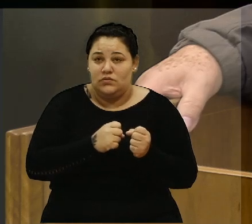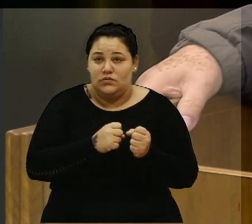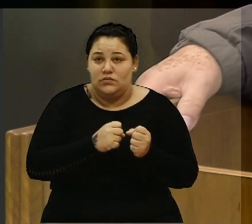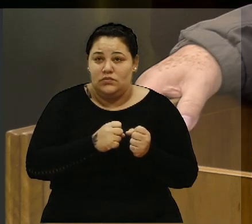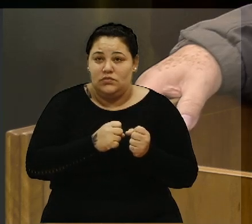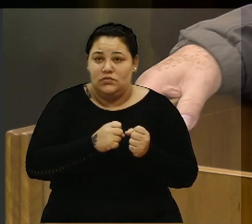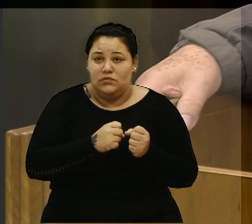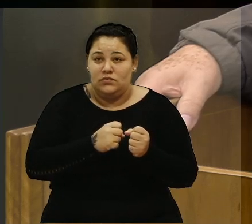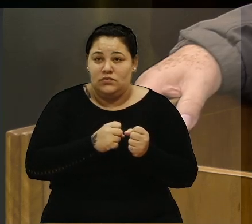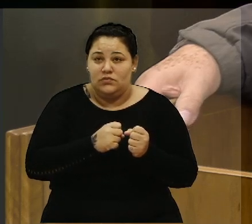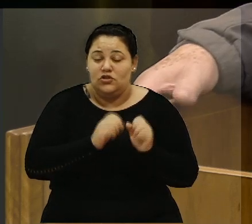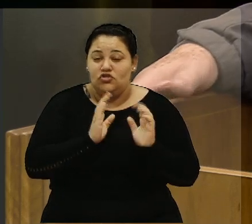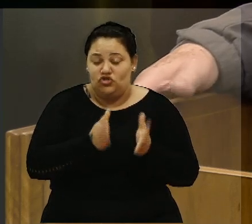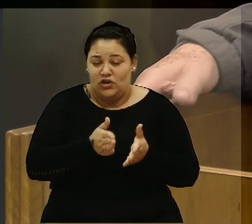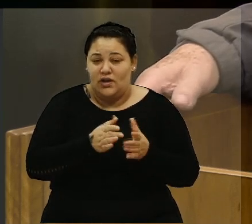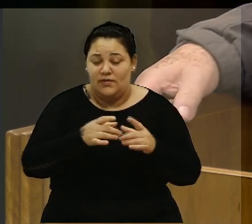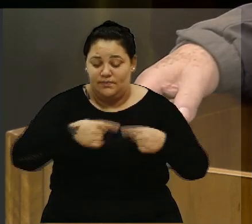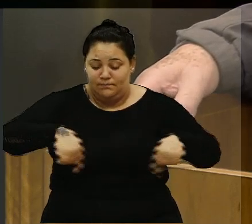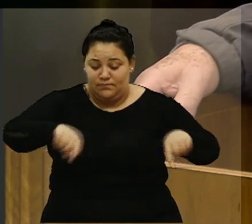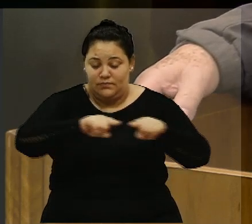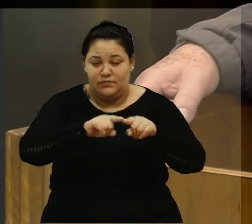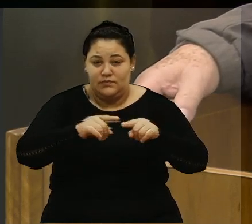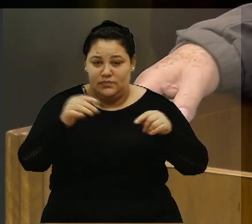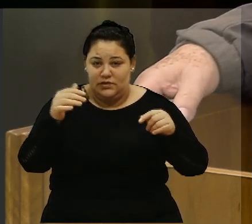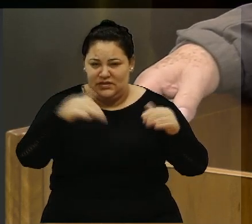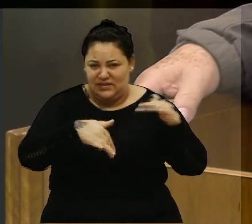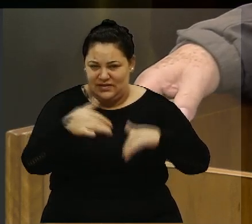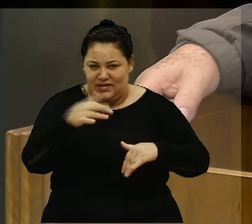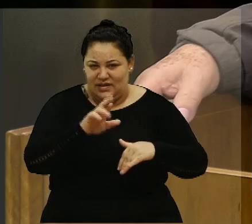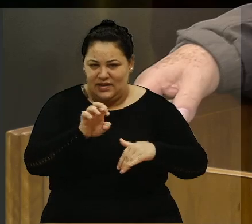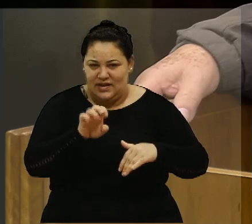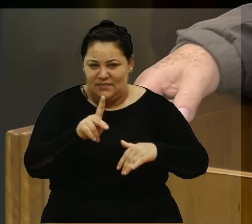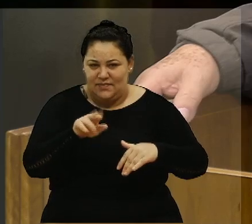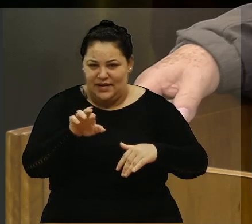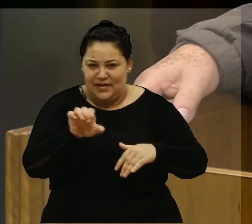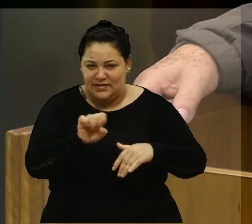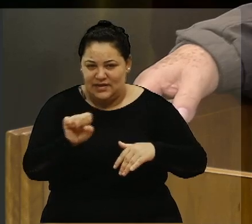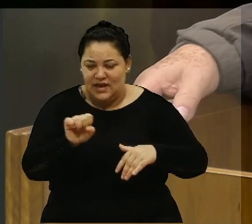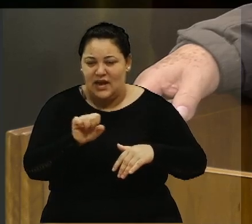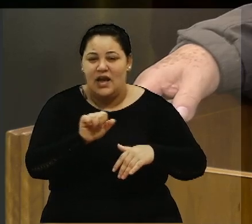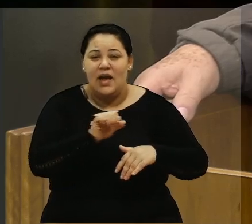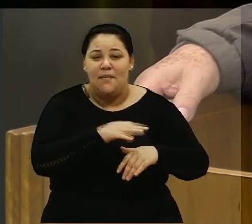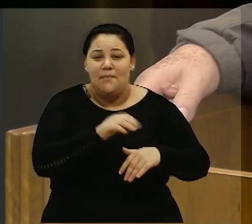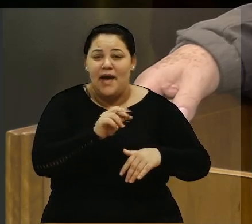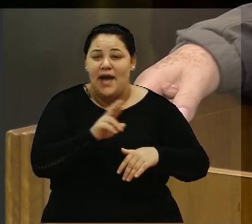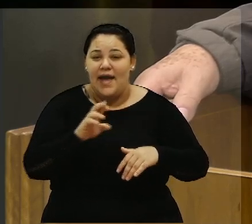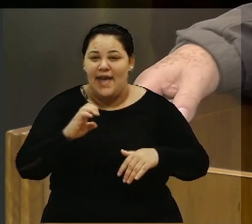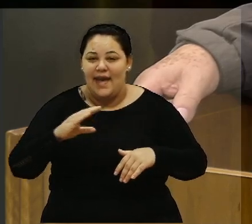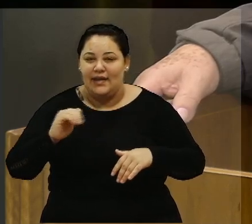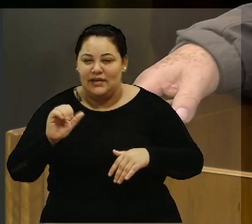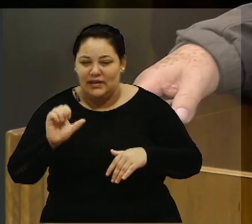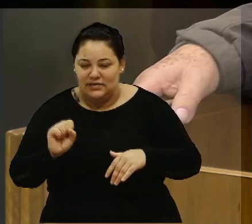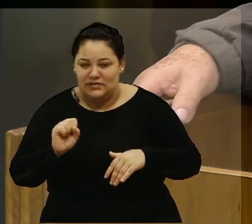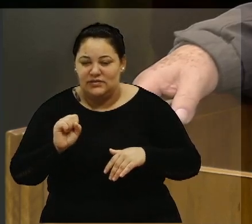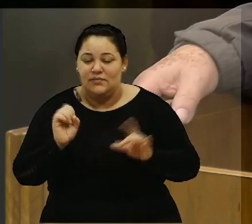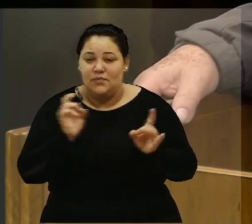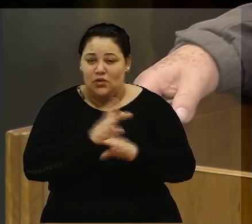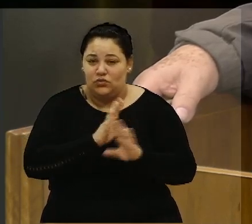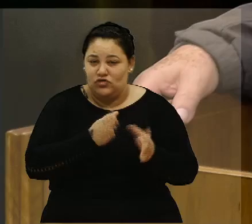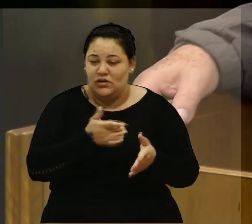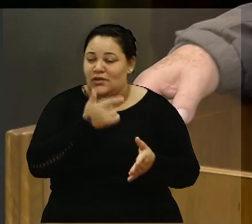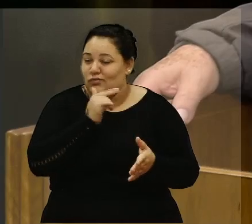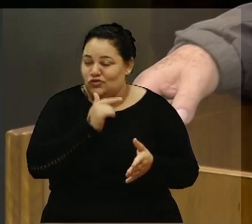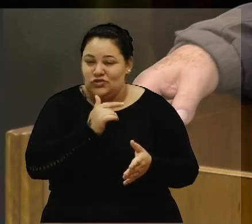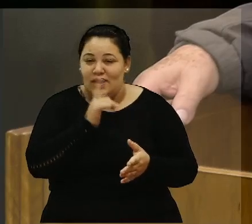a represa já concluída, a represa do Marrecas. Não tinha água ainda, né? Nós esperamos